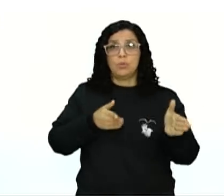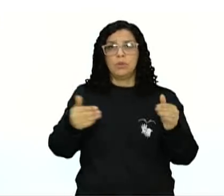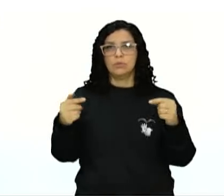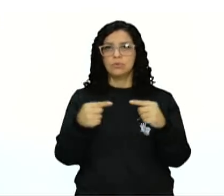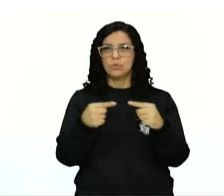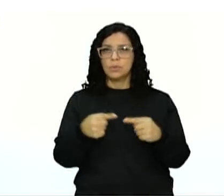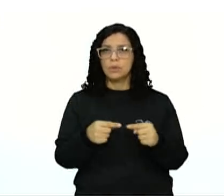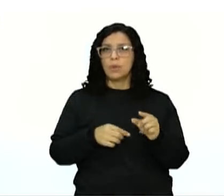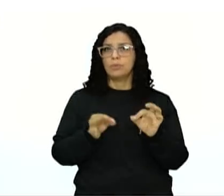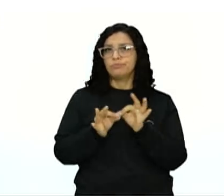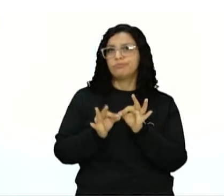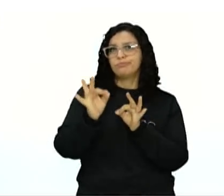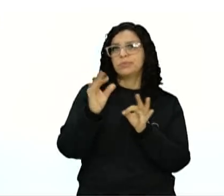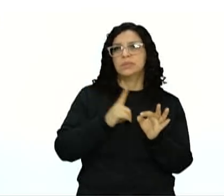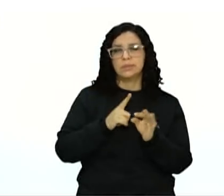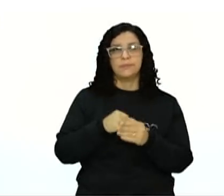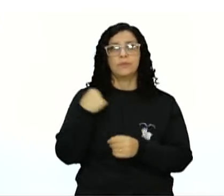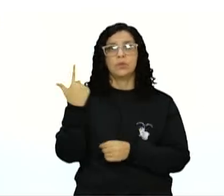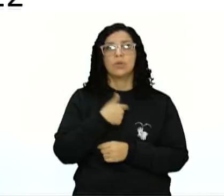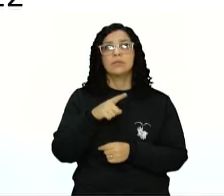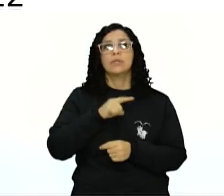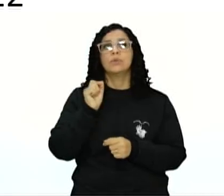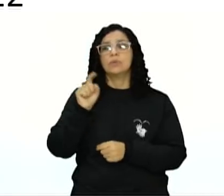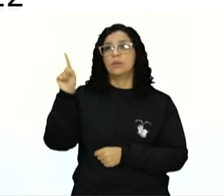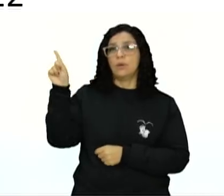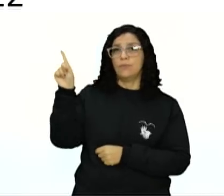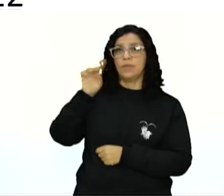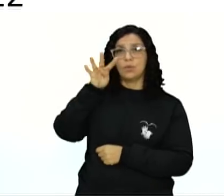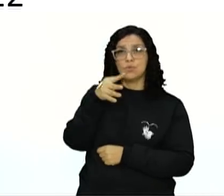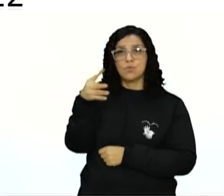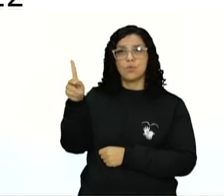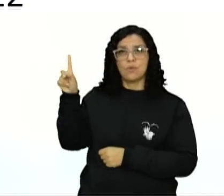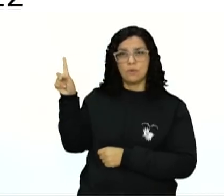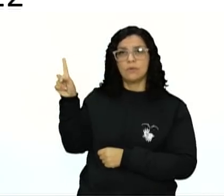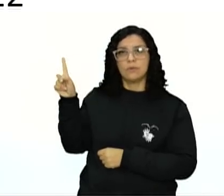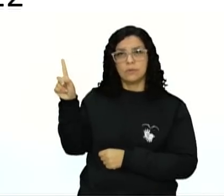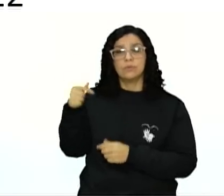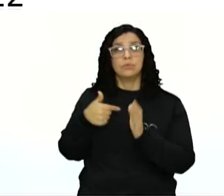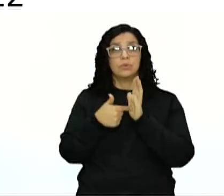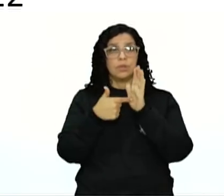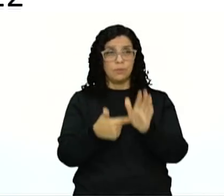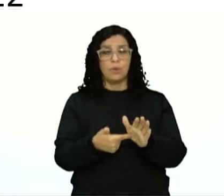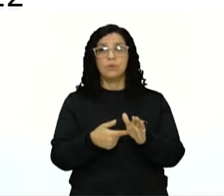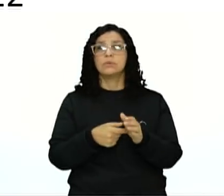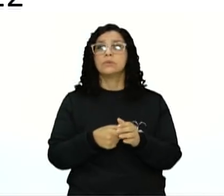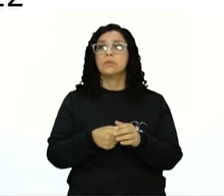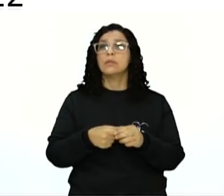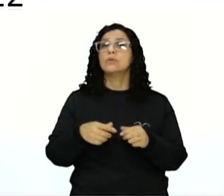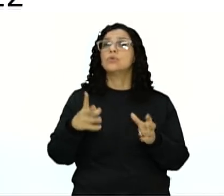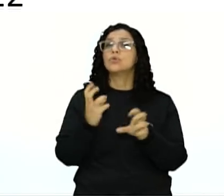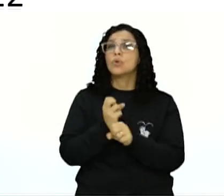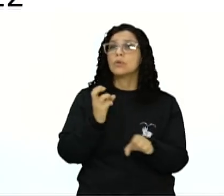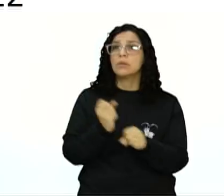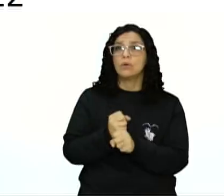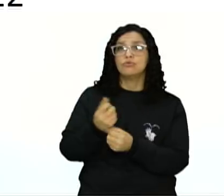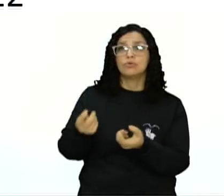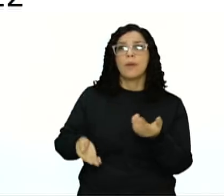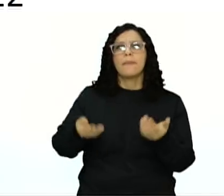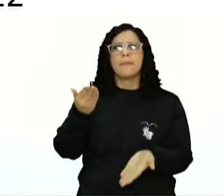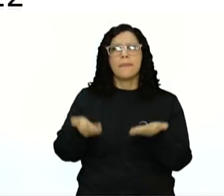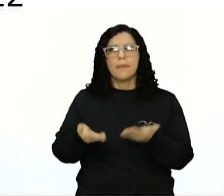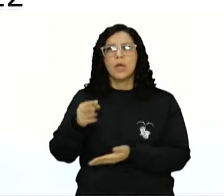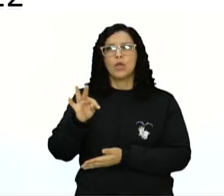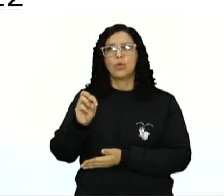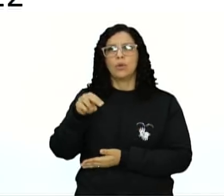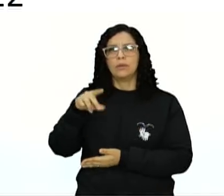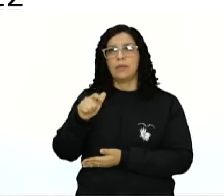com essa projeção. Então, nós temos aqui um quadro, tá? Onde nós temos a produção em toneladas de arroz a cada